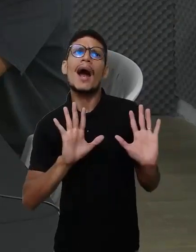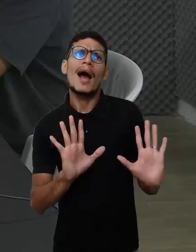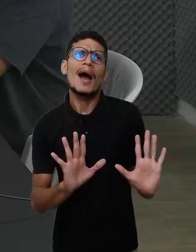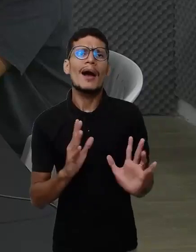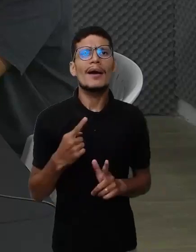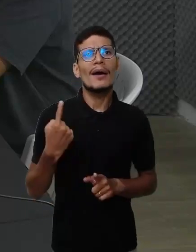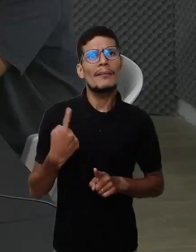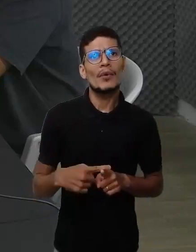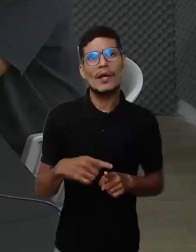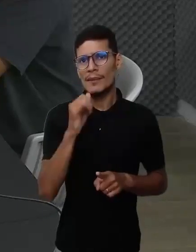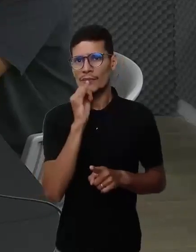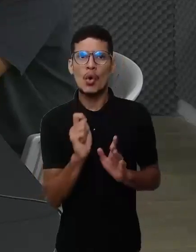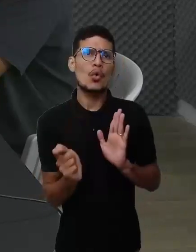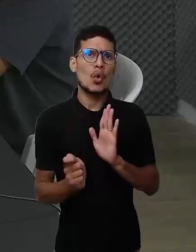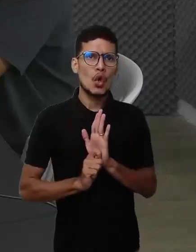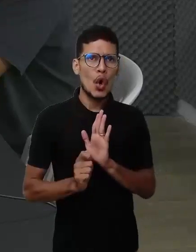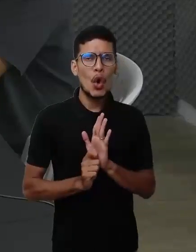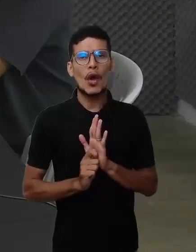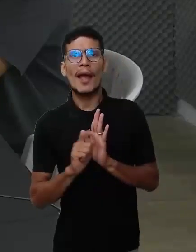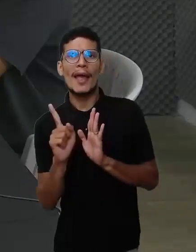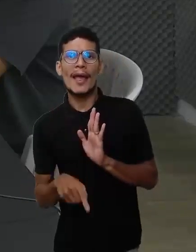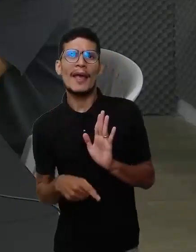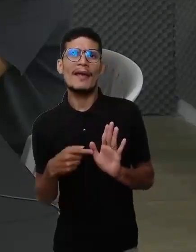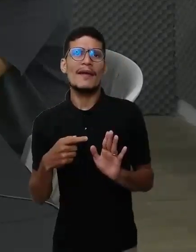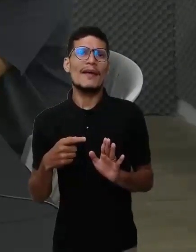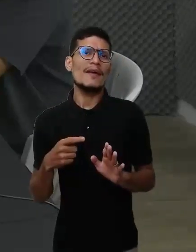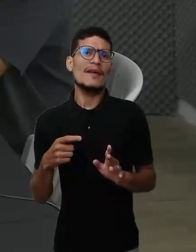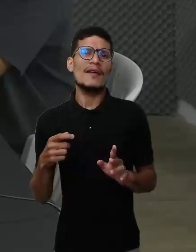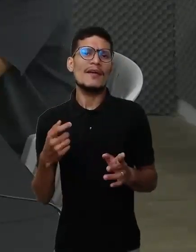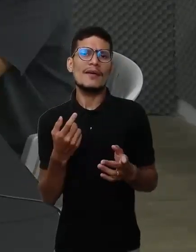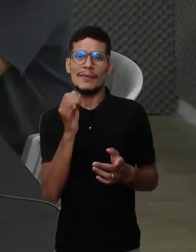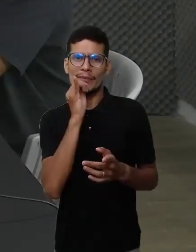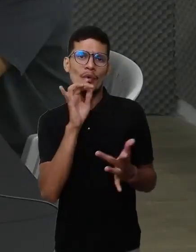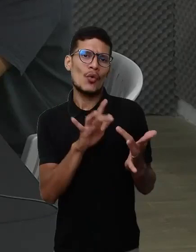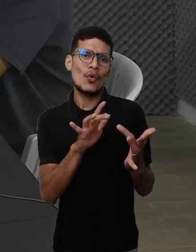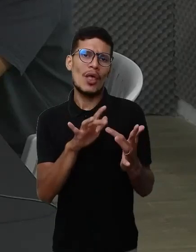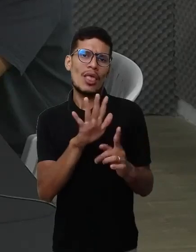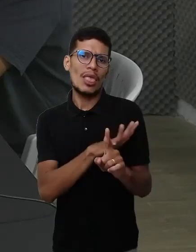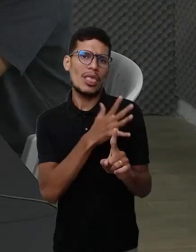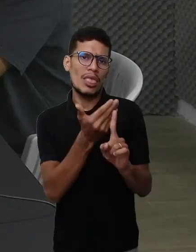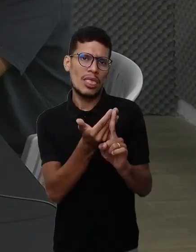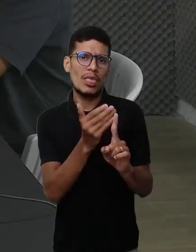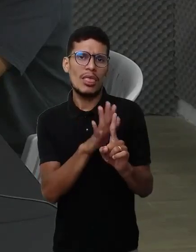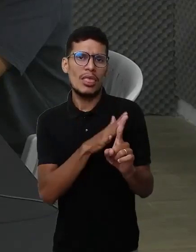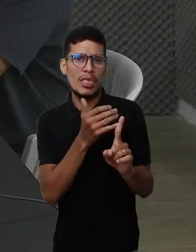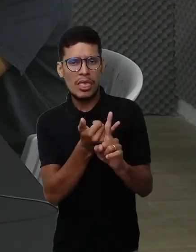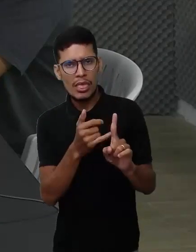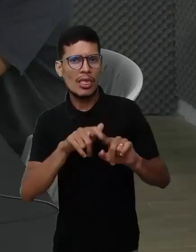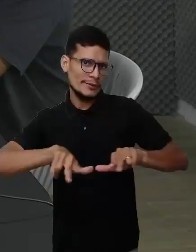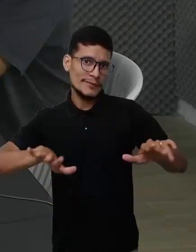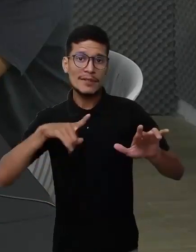é o uso de droga, ou é o tráfico, é um vandalismo, é meter a mão em alguém. Naturalmente, há casos, enfim,